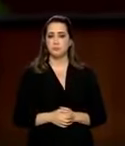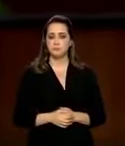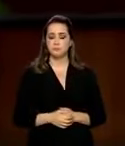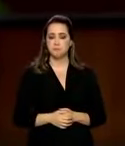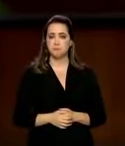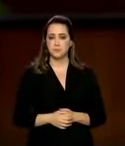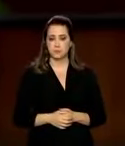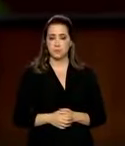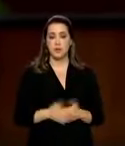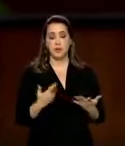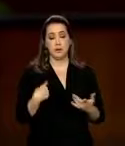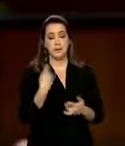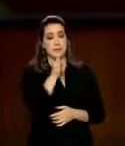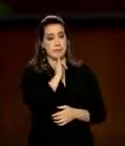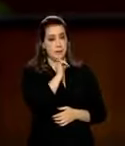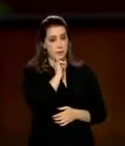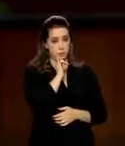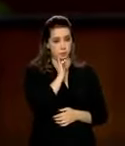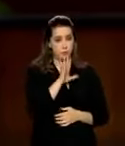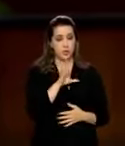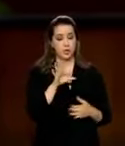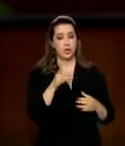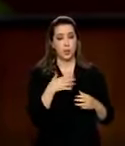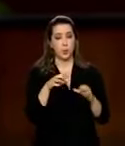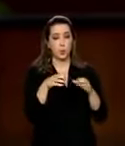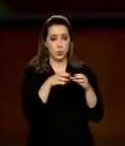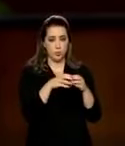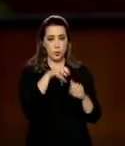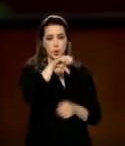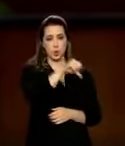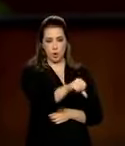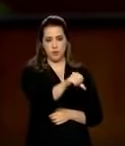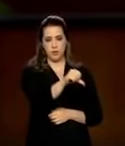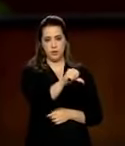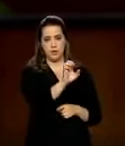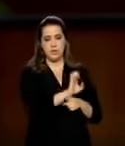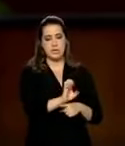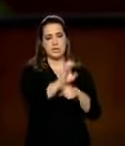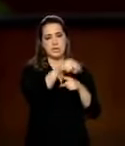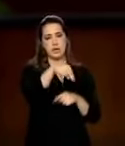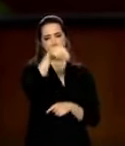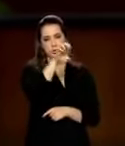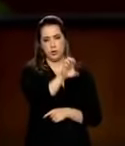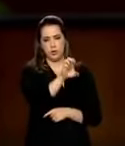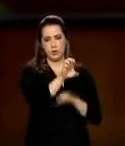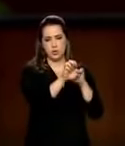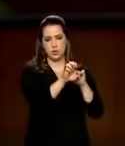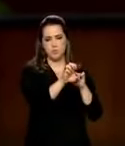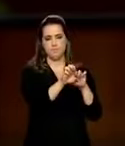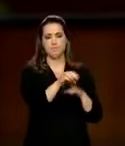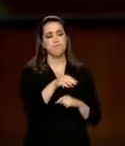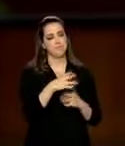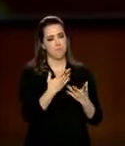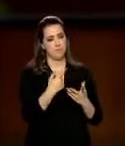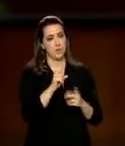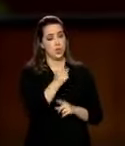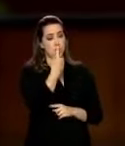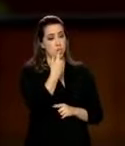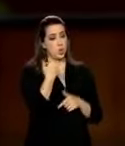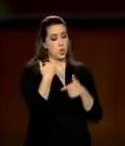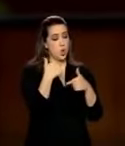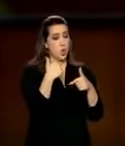a questão do consórcio do Nordeste, são 9 estados do Nordeste. Né? Só numa ação do senhor